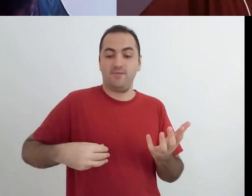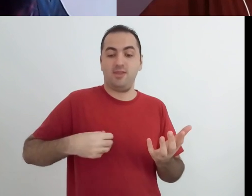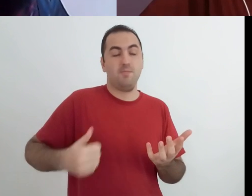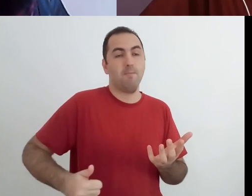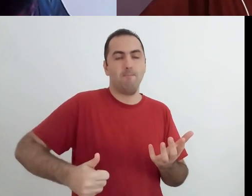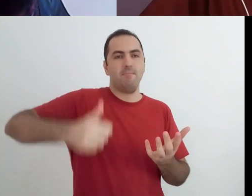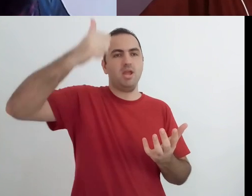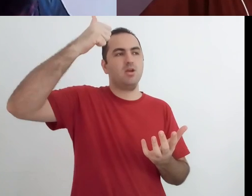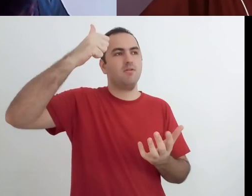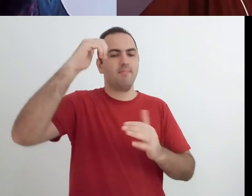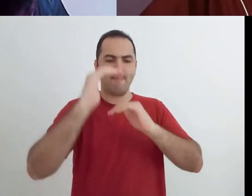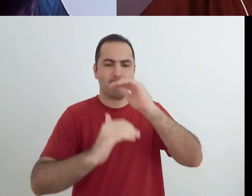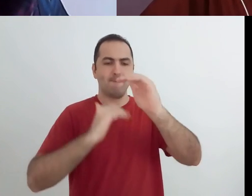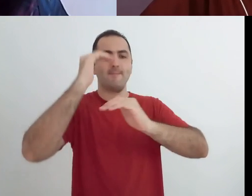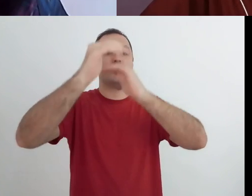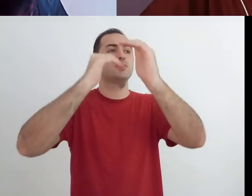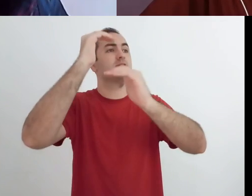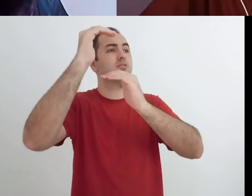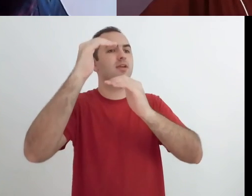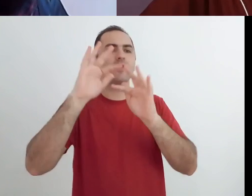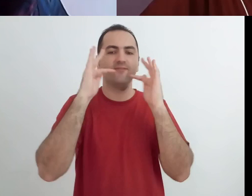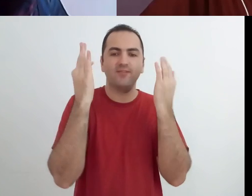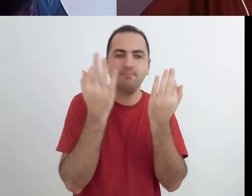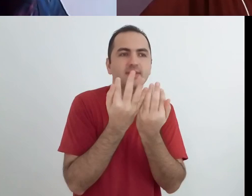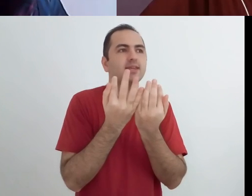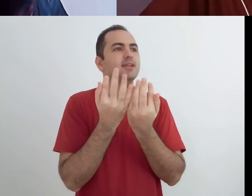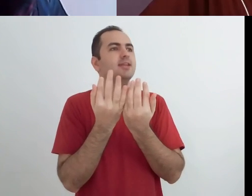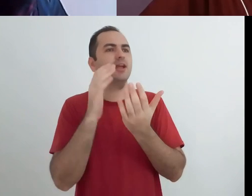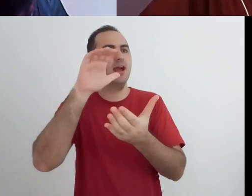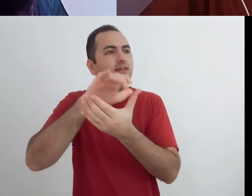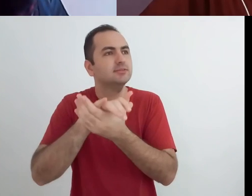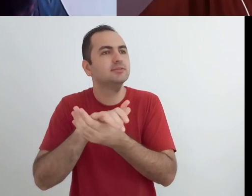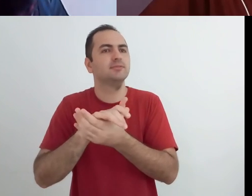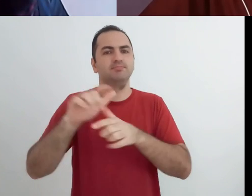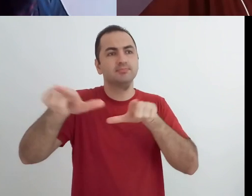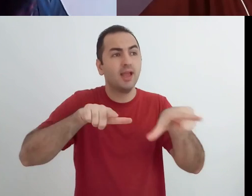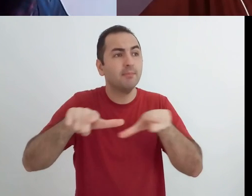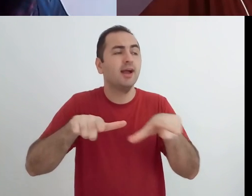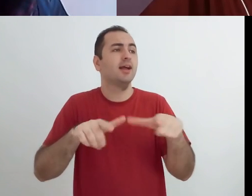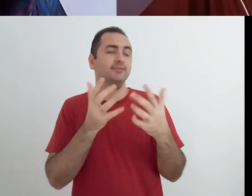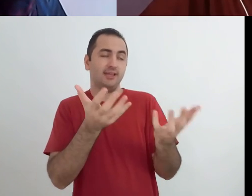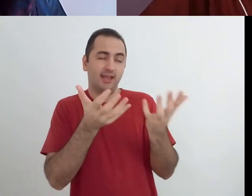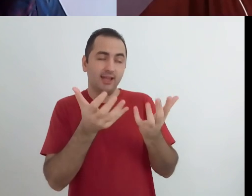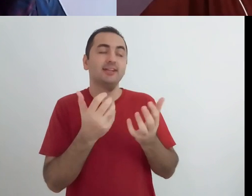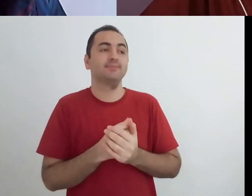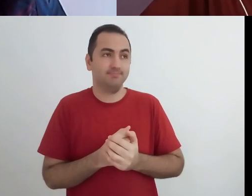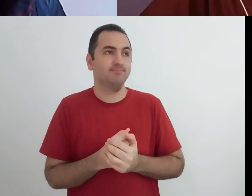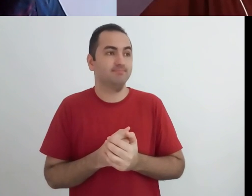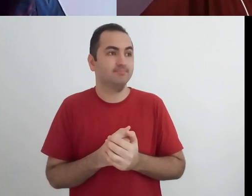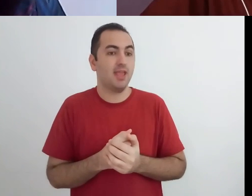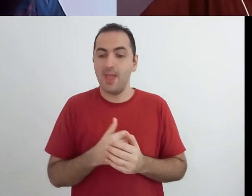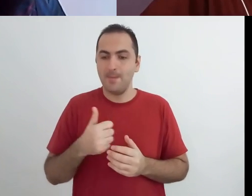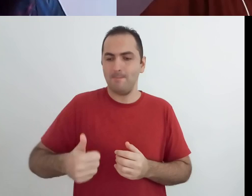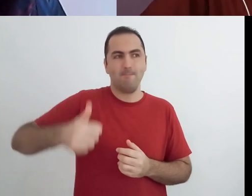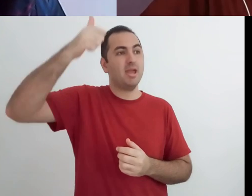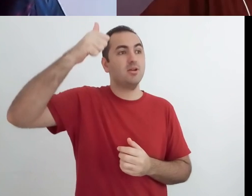adultos competentes, que eles formem sua família, que eles tenham um bom emprego. Todas as famílias querem isso para os seus